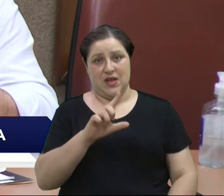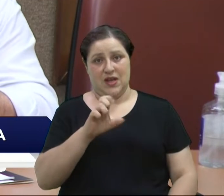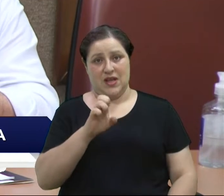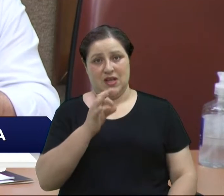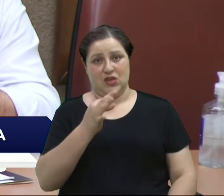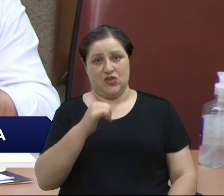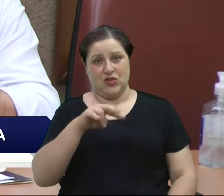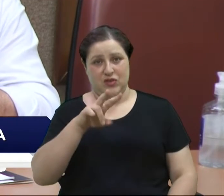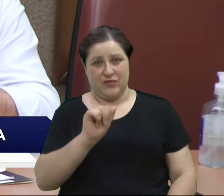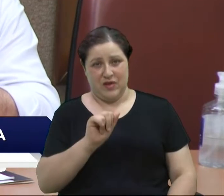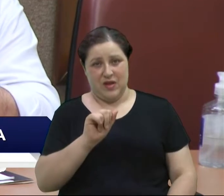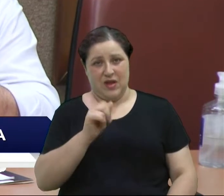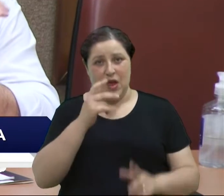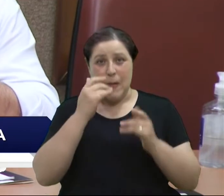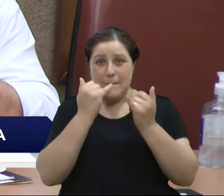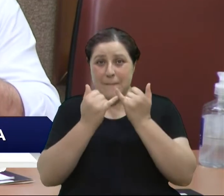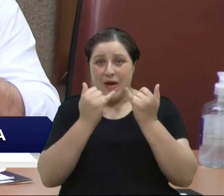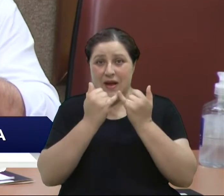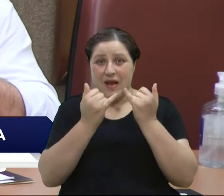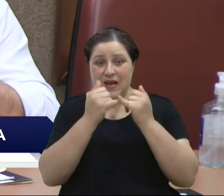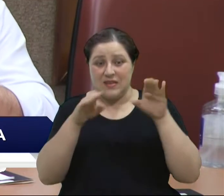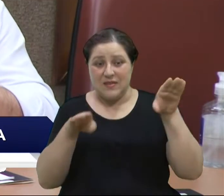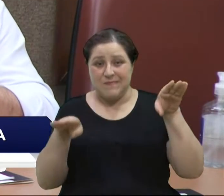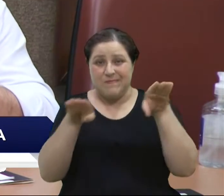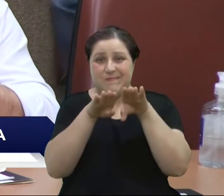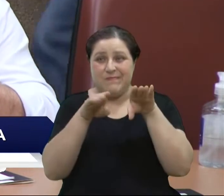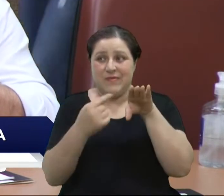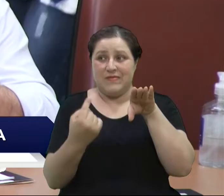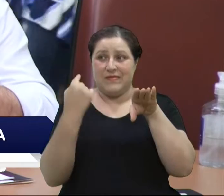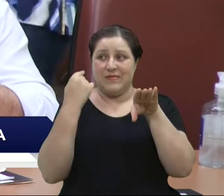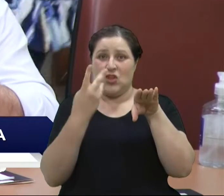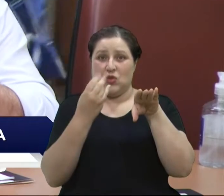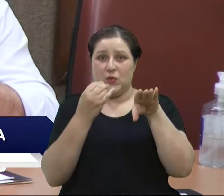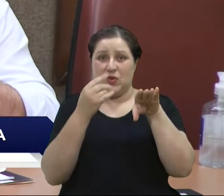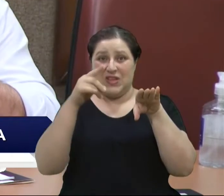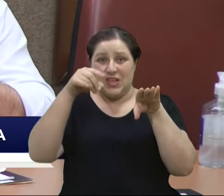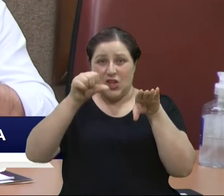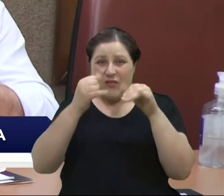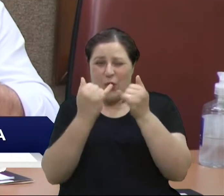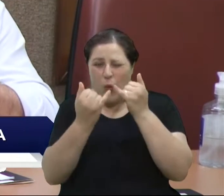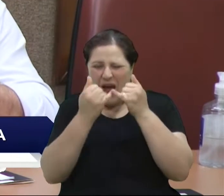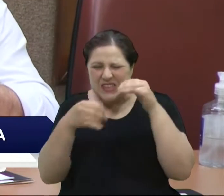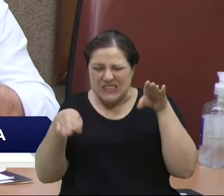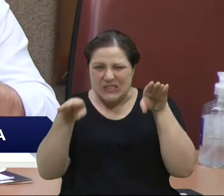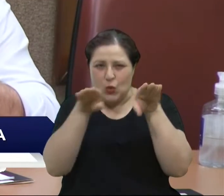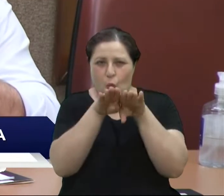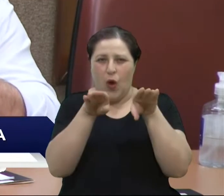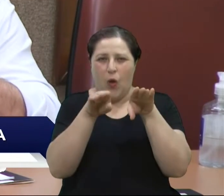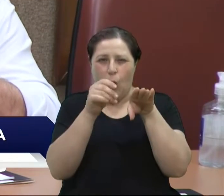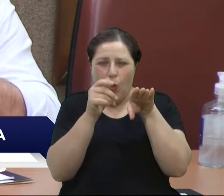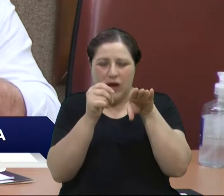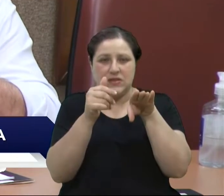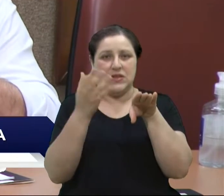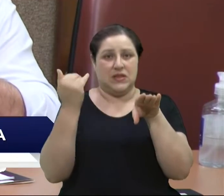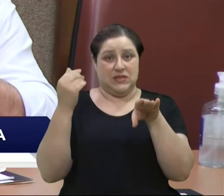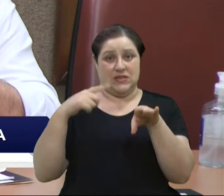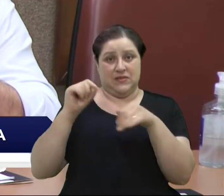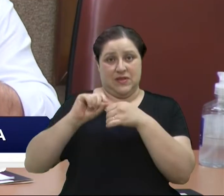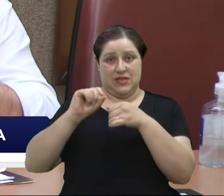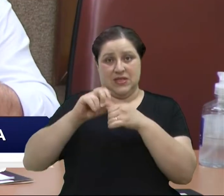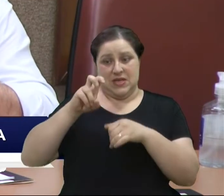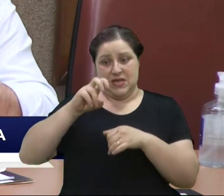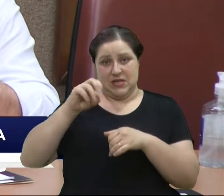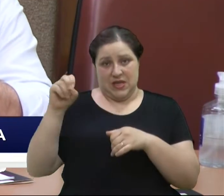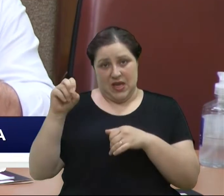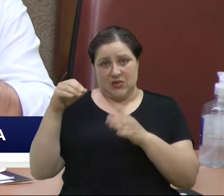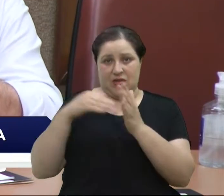ao patamar de 2019. Para terem uma ideia, senhores vereadores, nós fazíamos em torno de 500 cirurgias, de 500